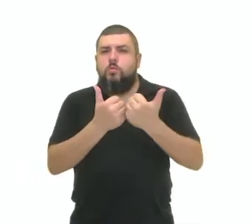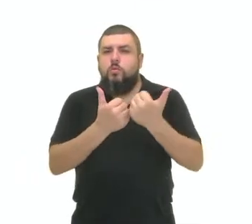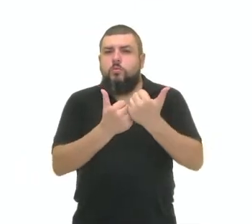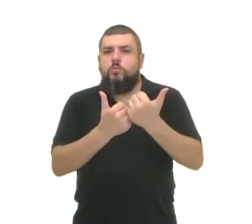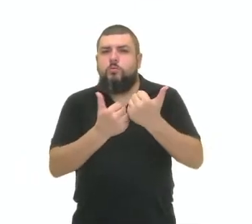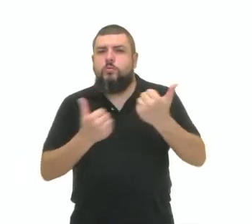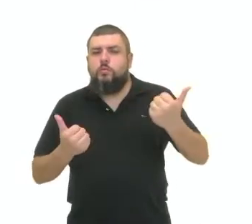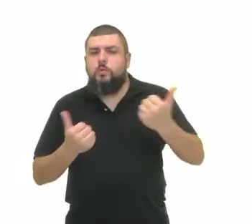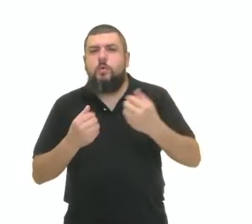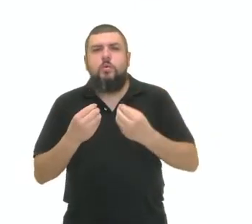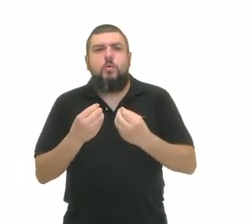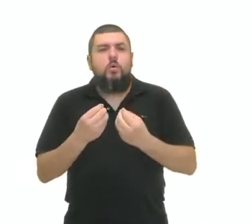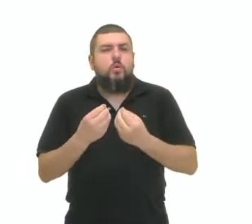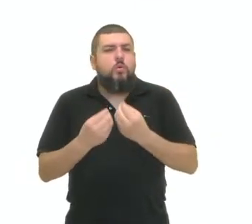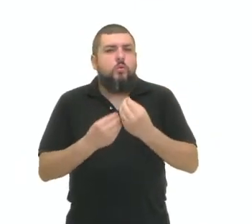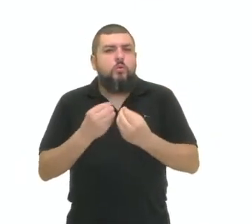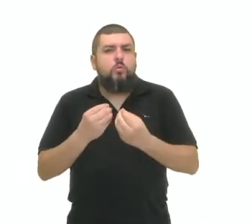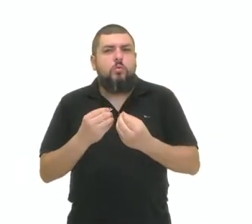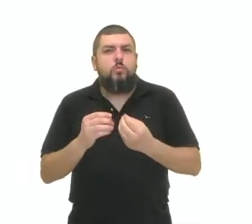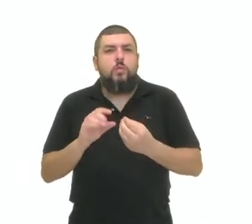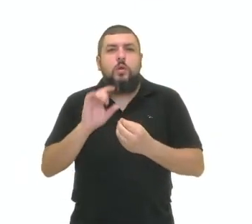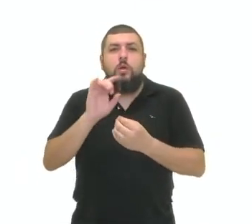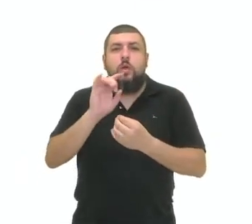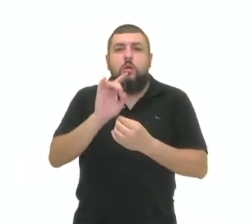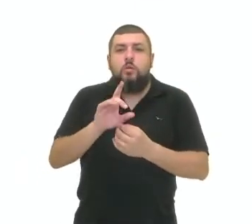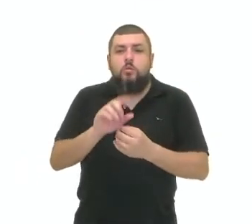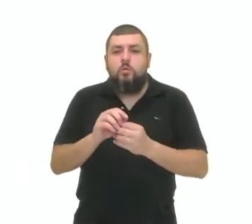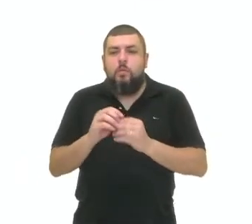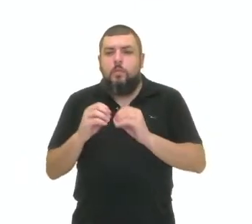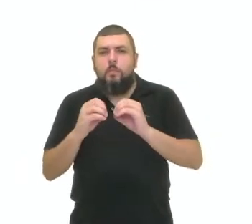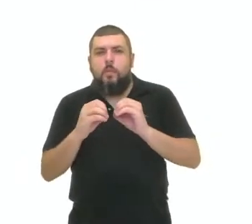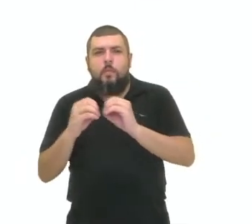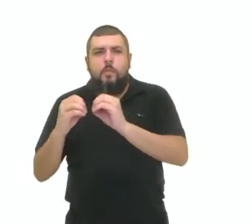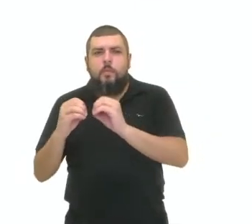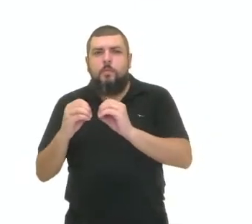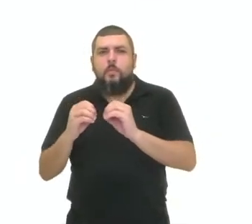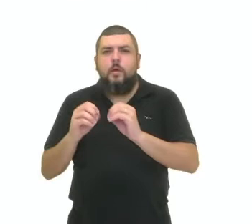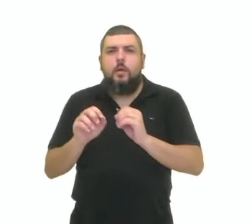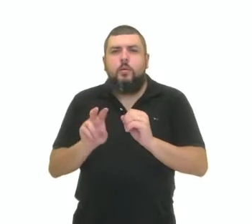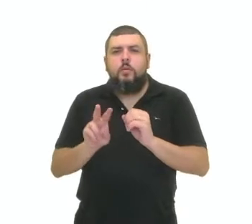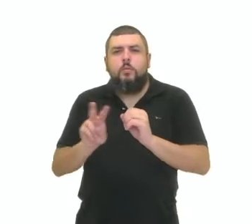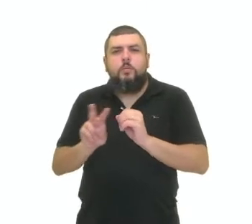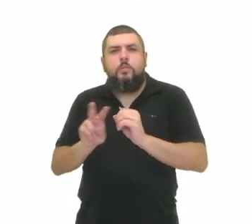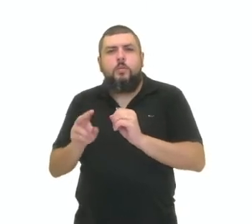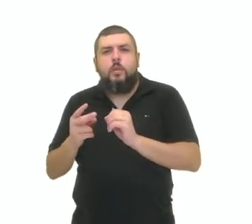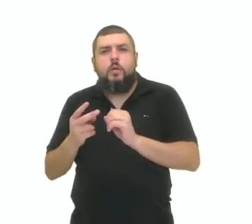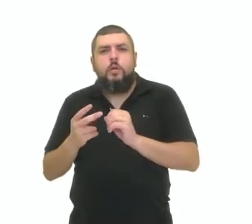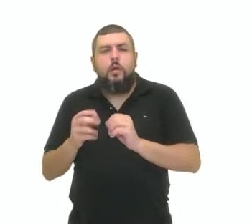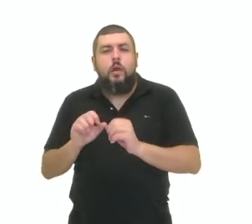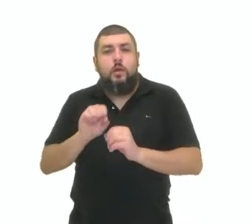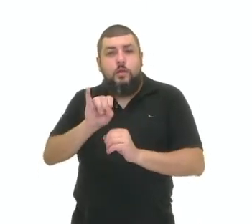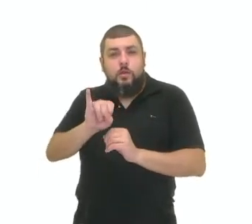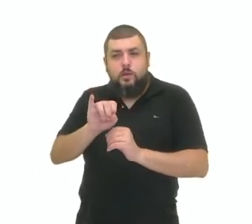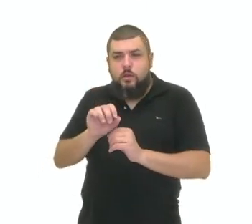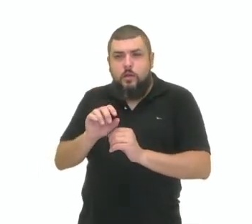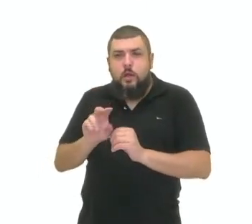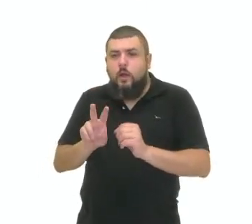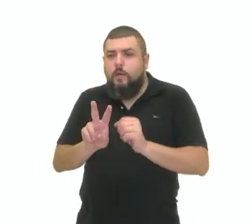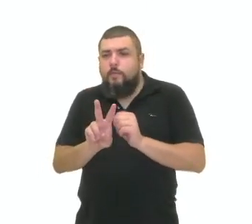expressar somente em dose dupla. Se nós encontrarmos, então, 2 vezes a